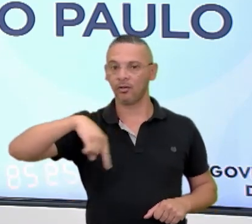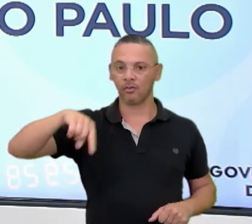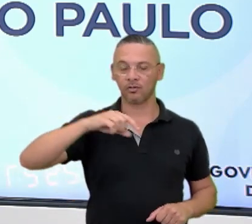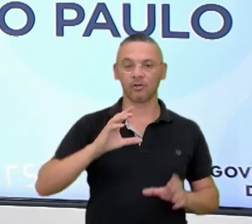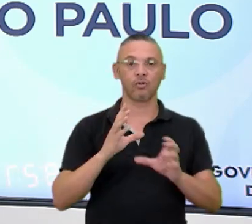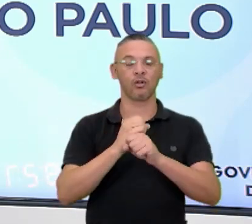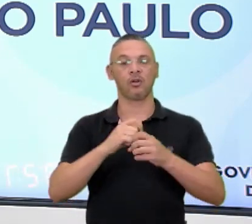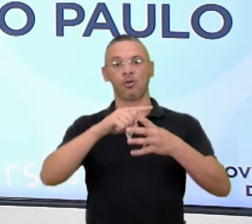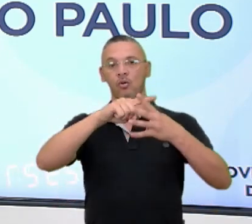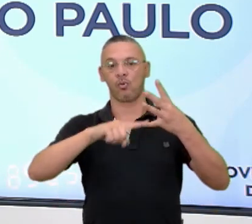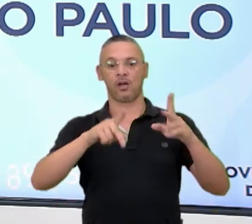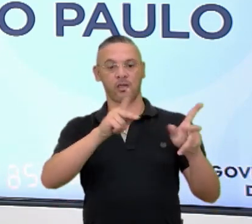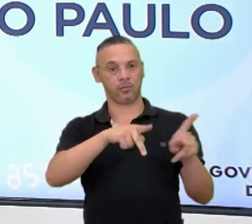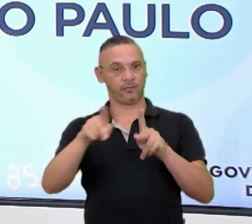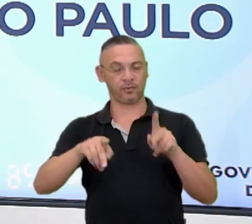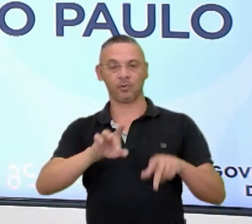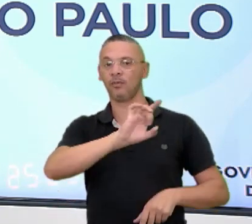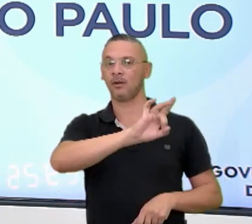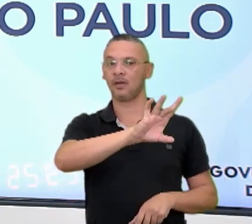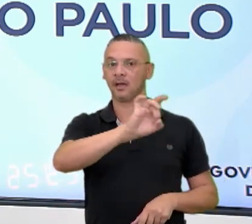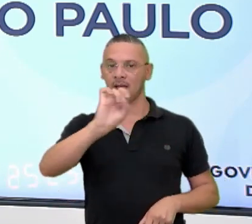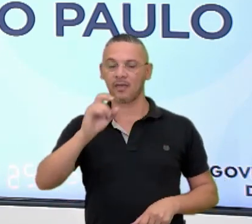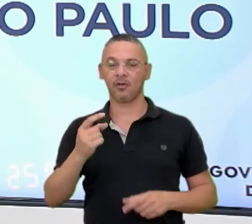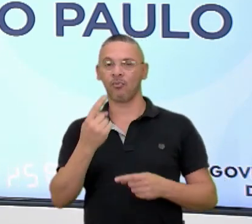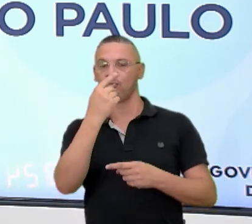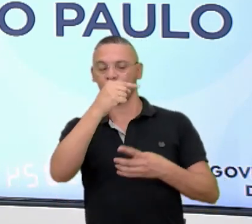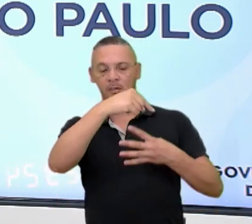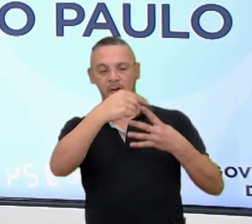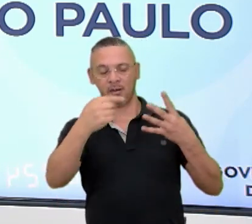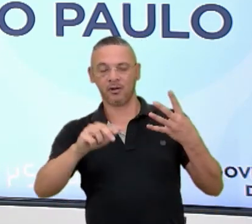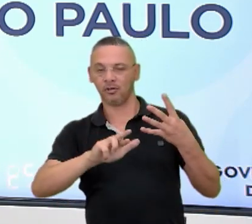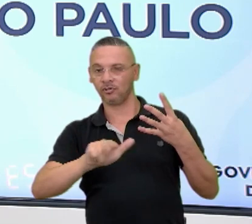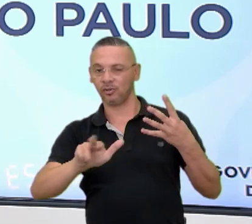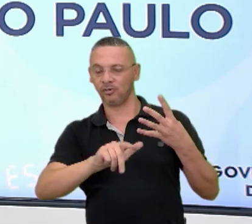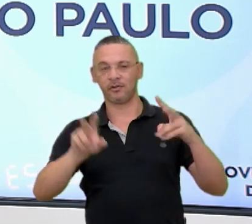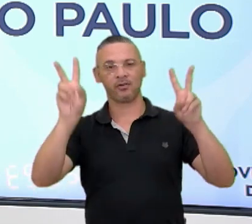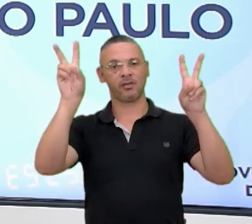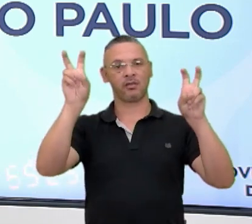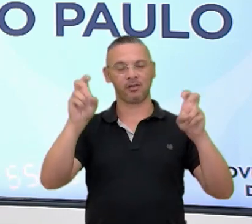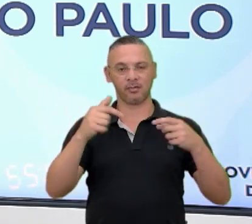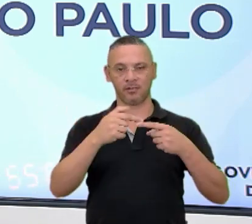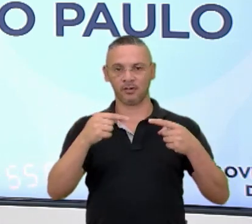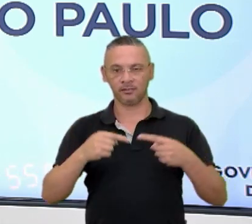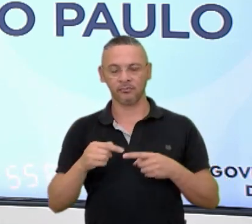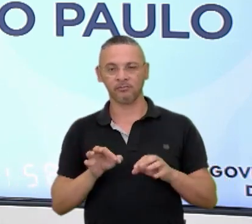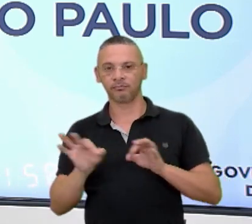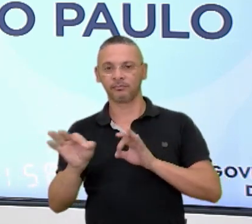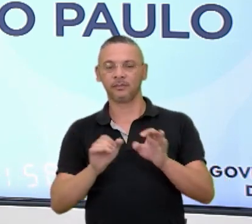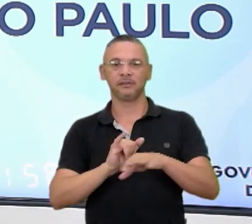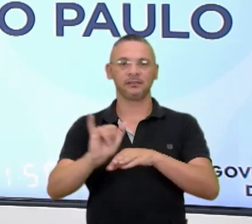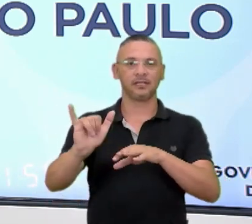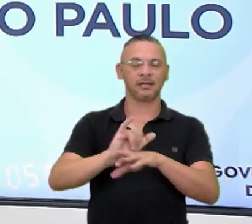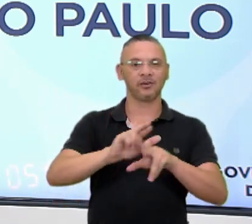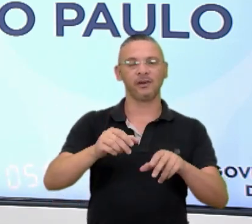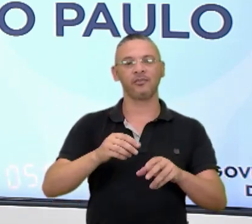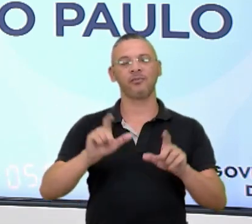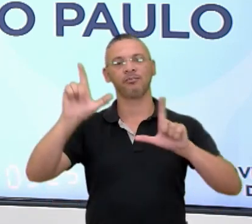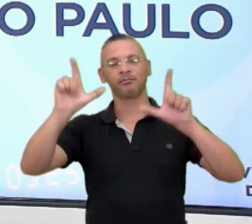4 professores, cada professor com um componente diferente, cada professor trabalhando um caminho diferente, falando de mídias,